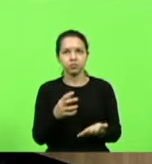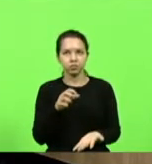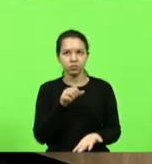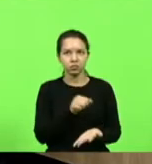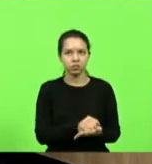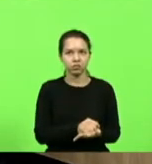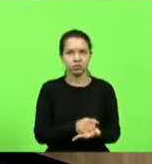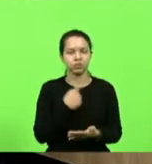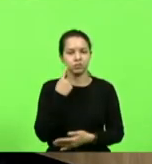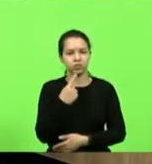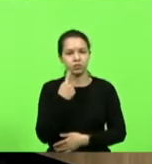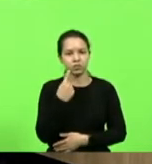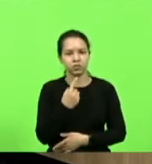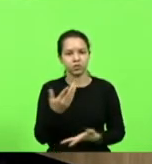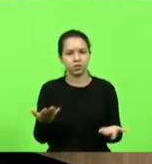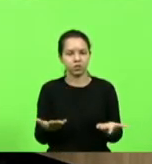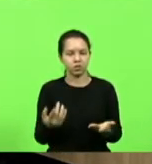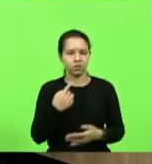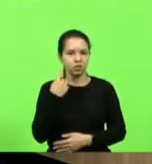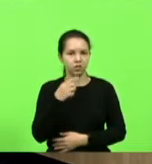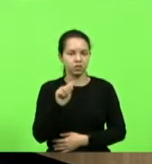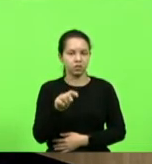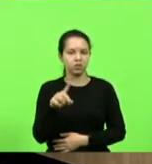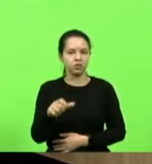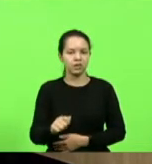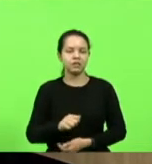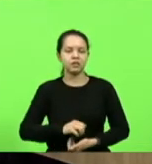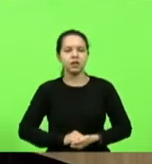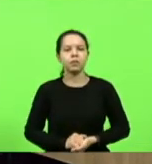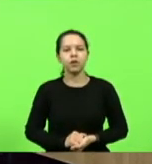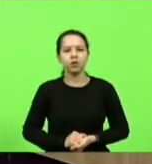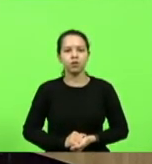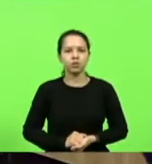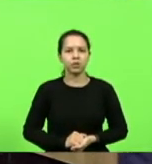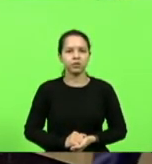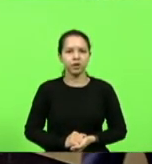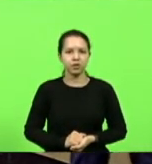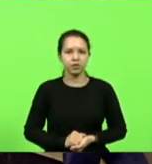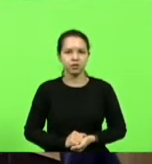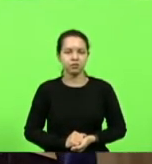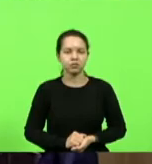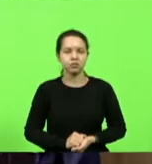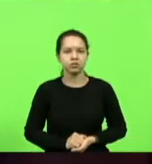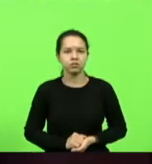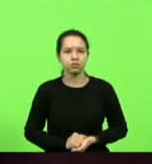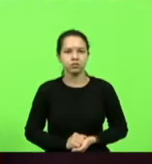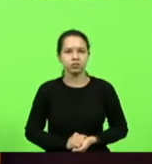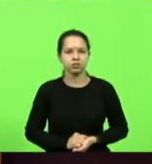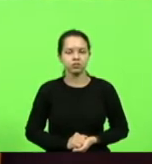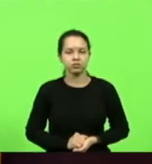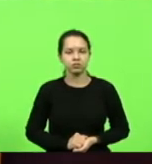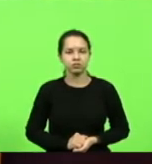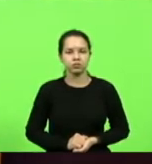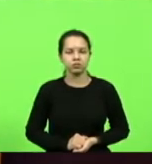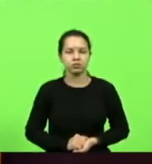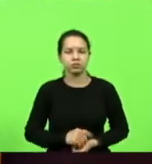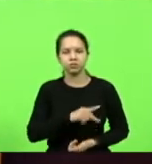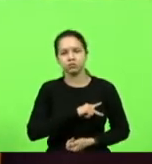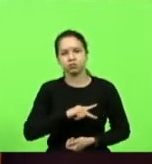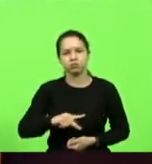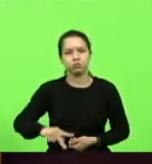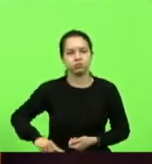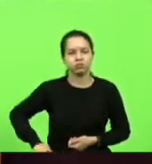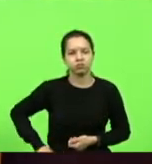Ivanatis. Agora sim, com a palavra, deputada Ada de Luca. Tempo de até 10 minutos. Senhor presidente, senhoras e